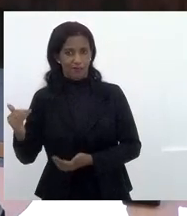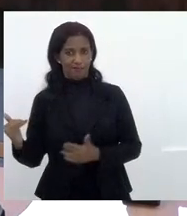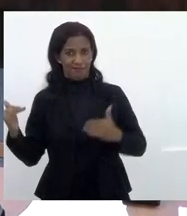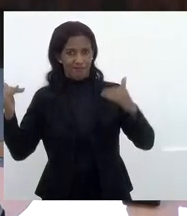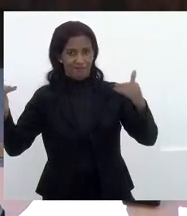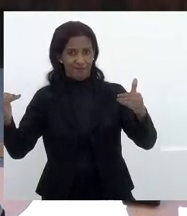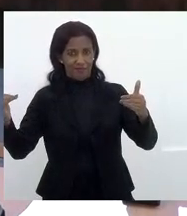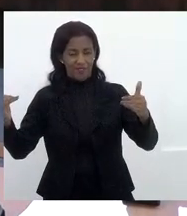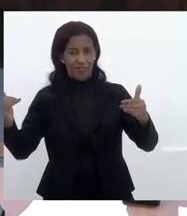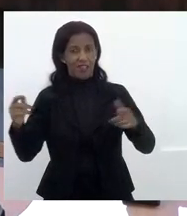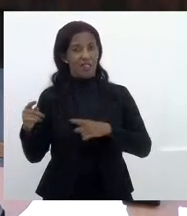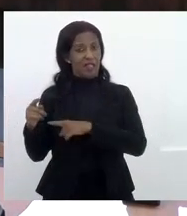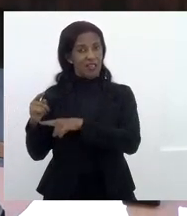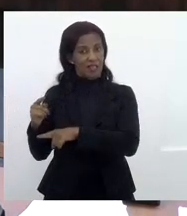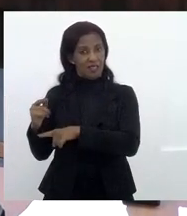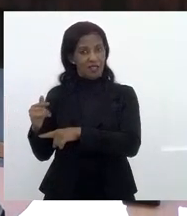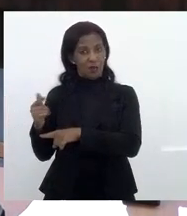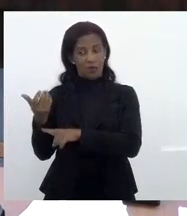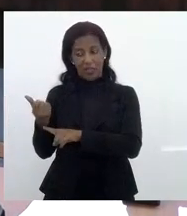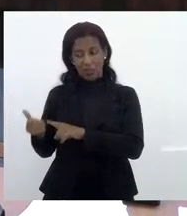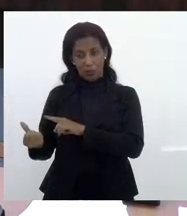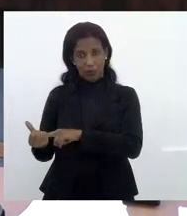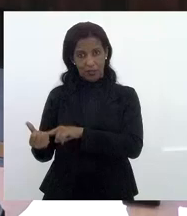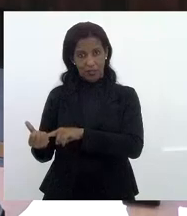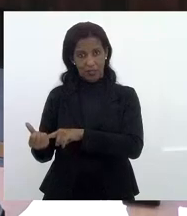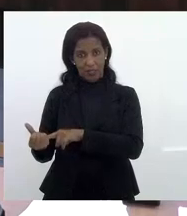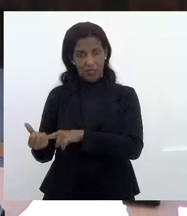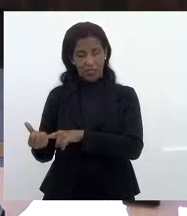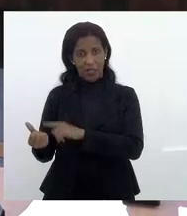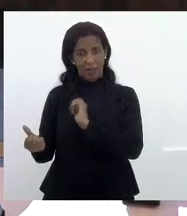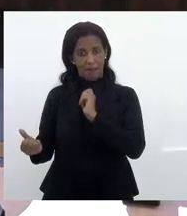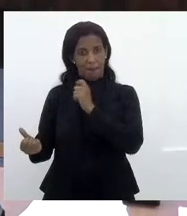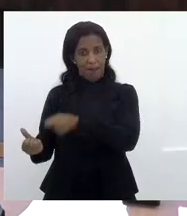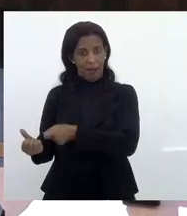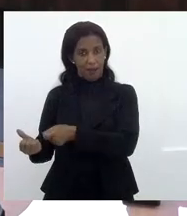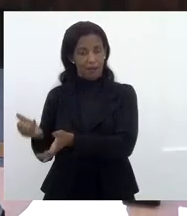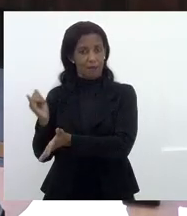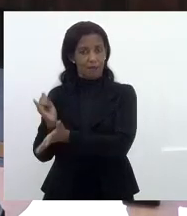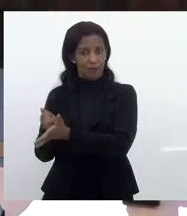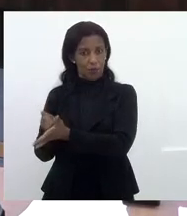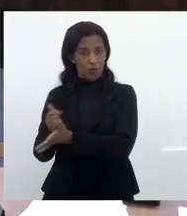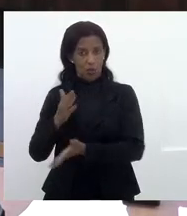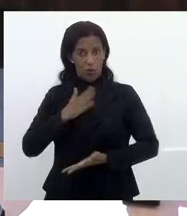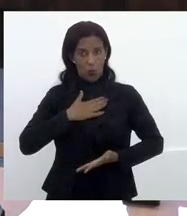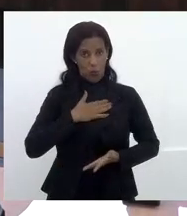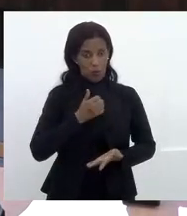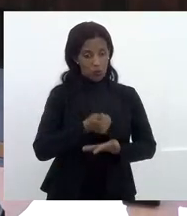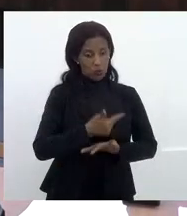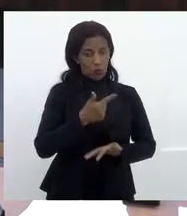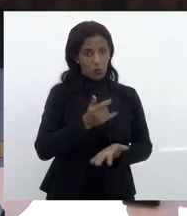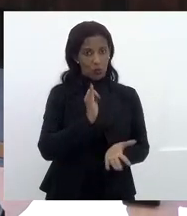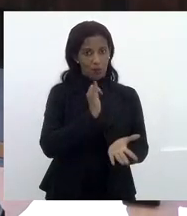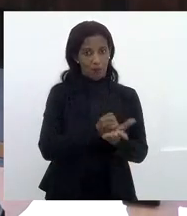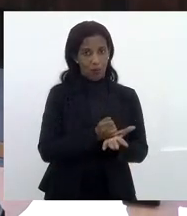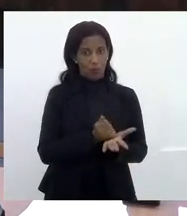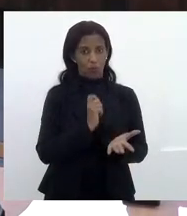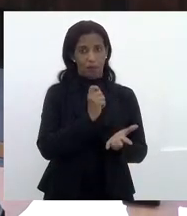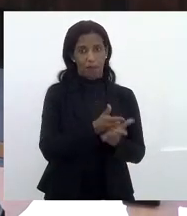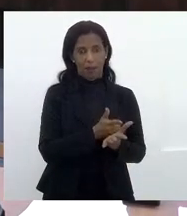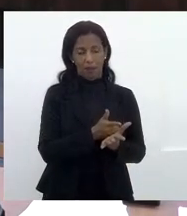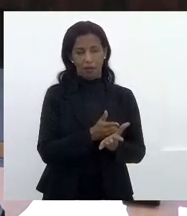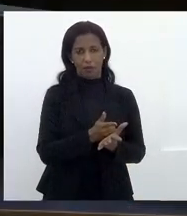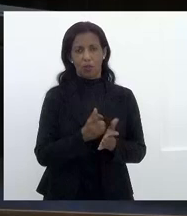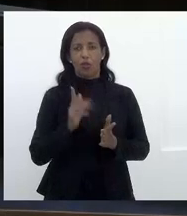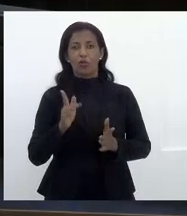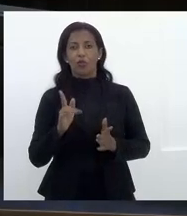então o benefício dele ela sobre seis e o meu sobre doce e entretanto o